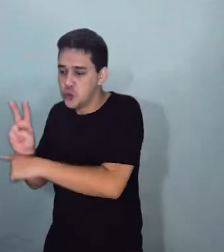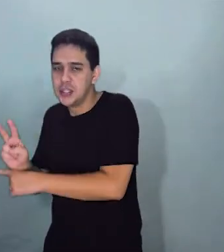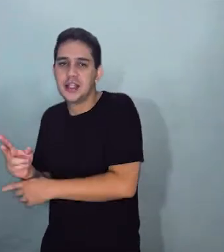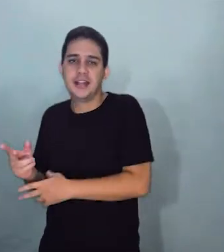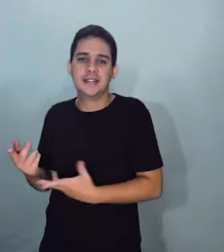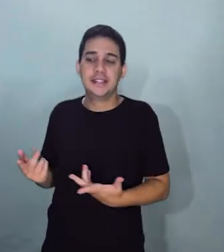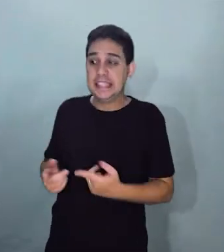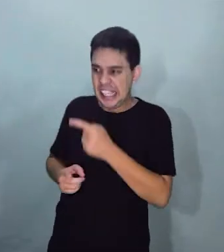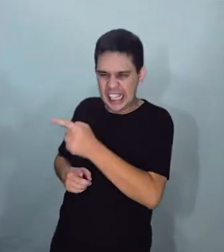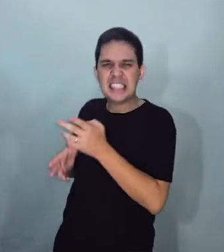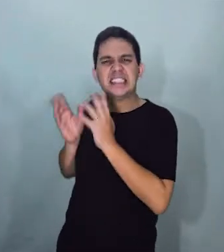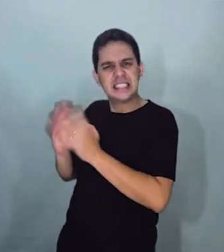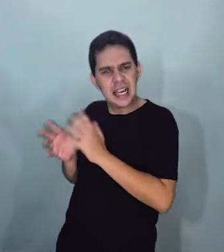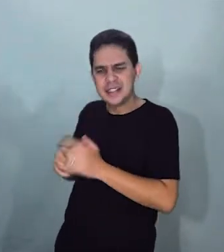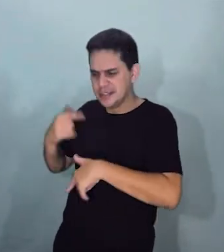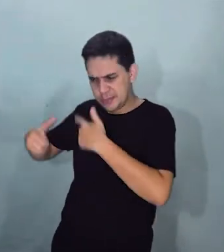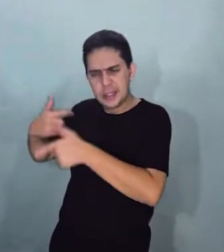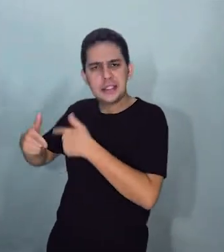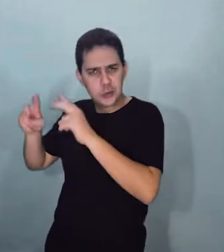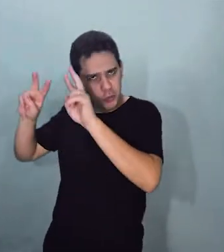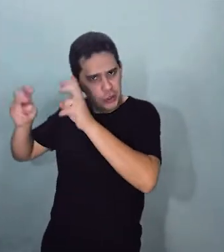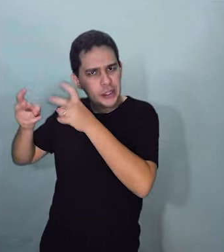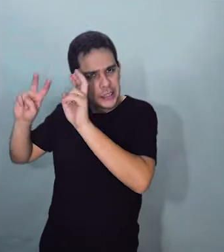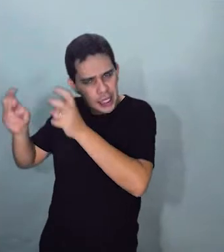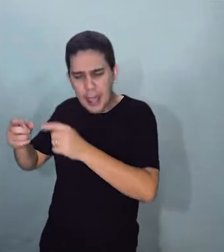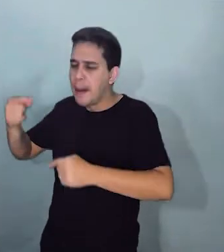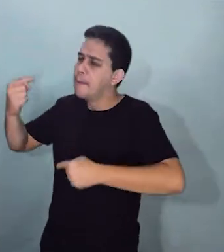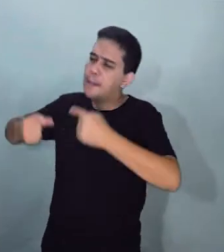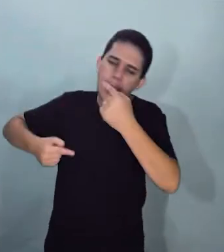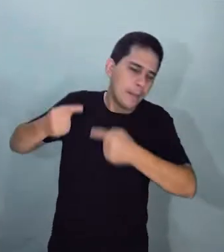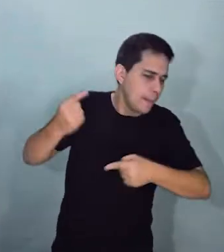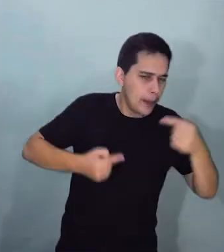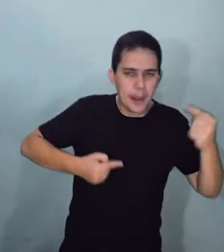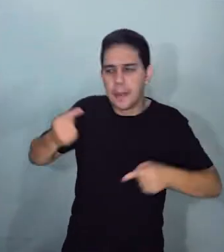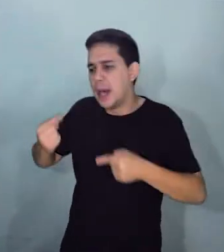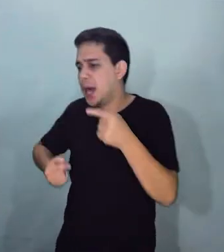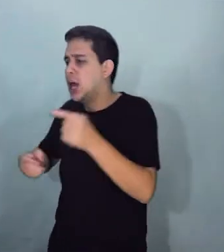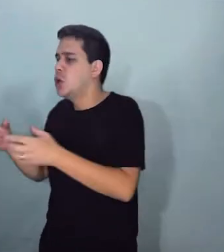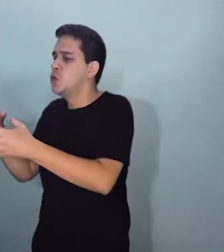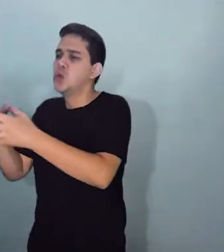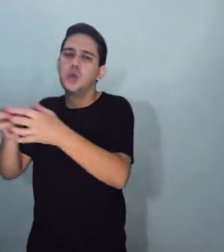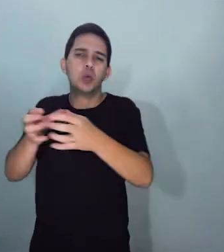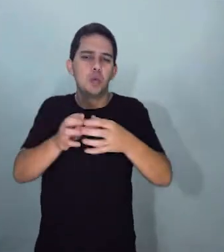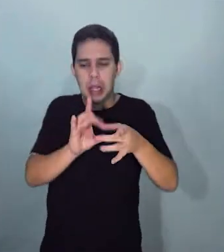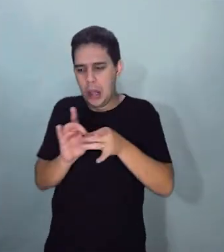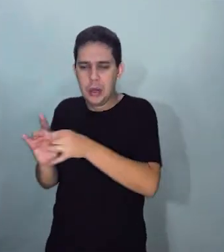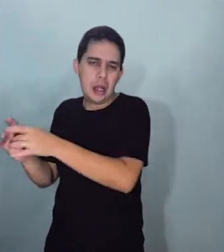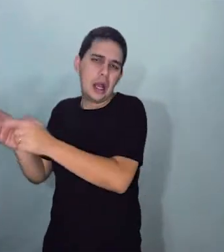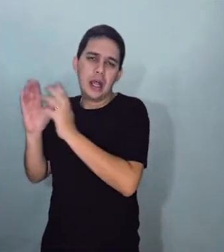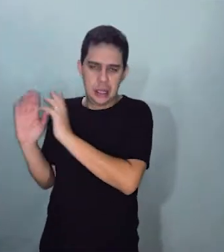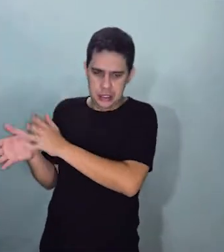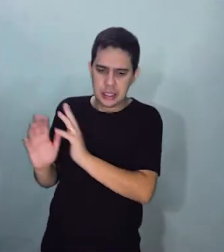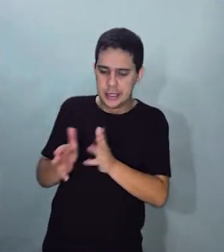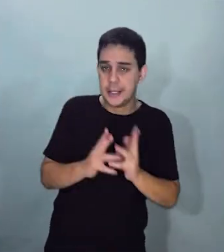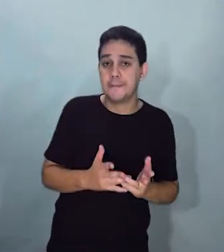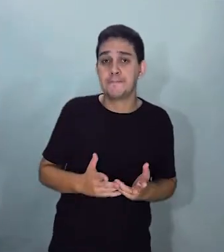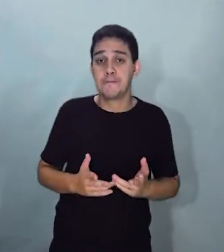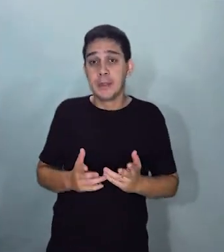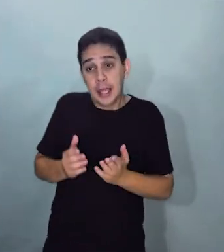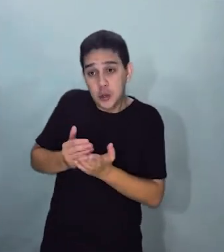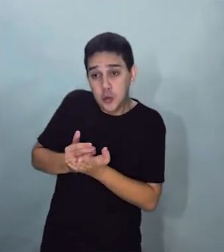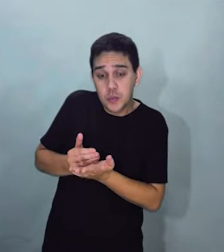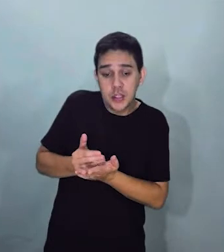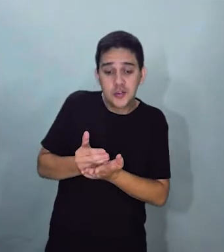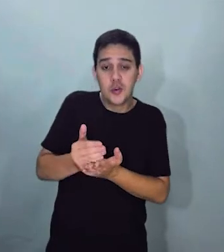bem grande através de debates no grupo de trabalho das unidades interligadas, e a partir